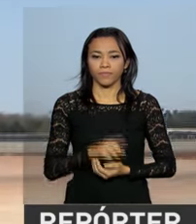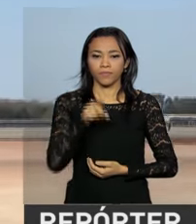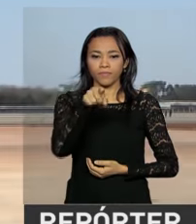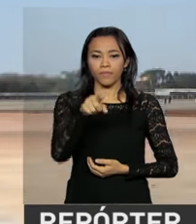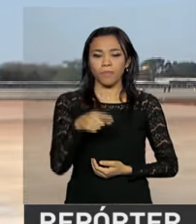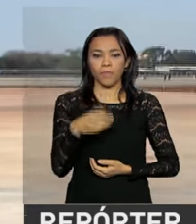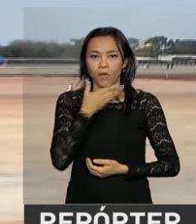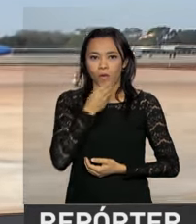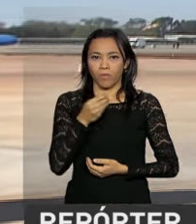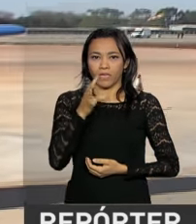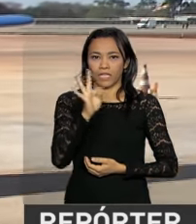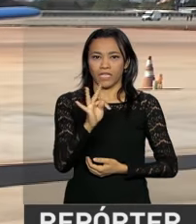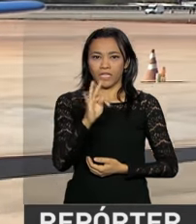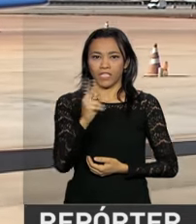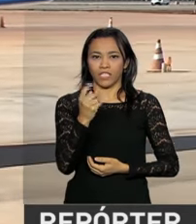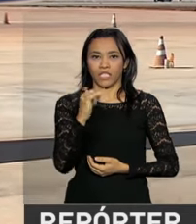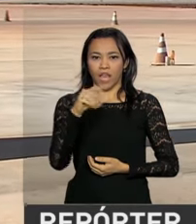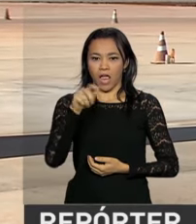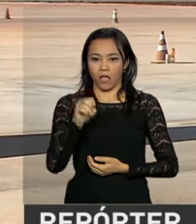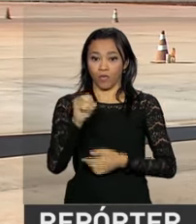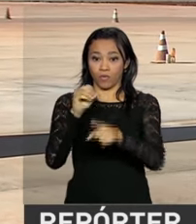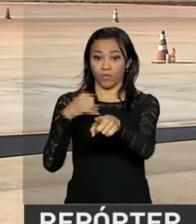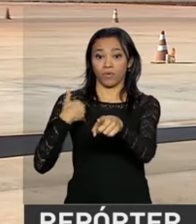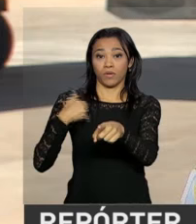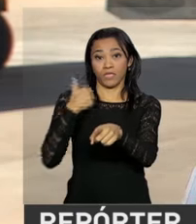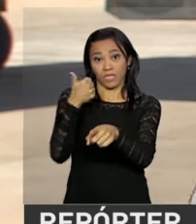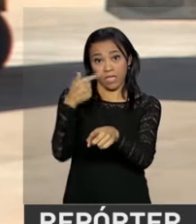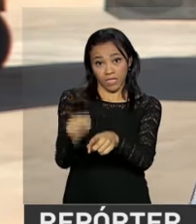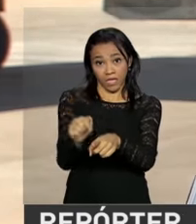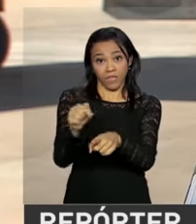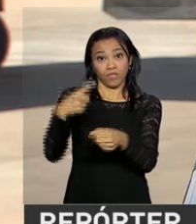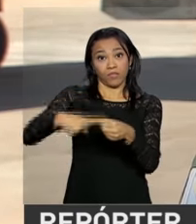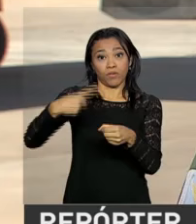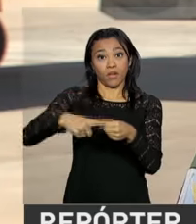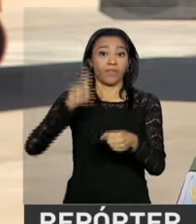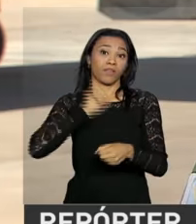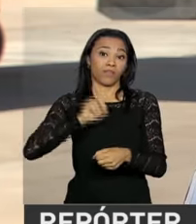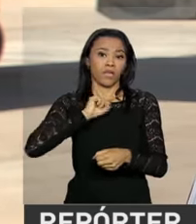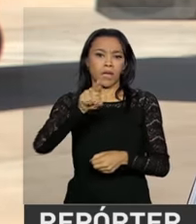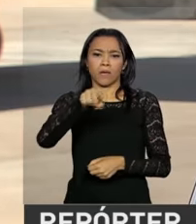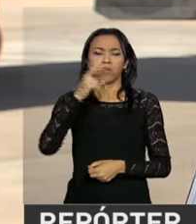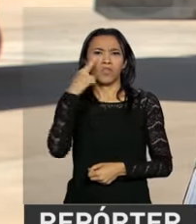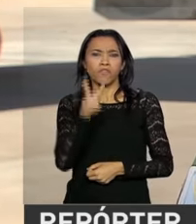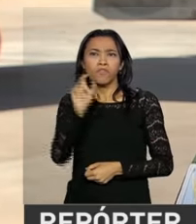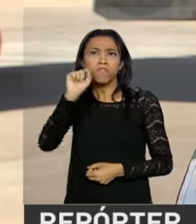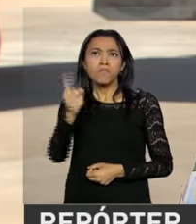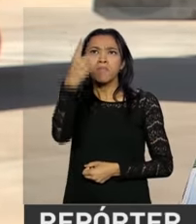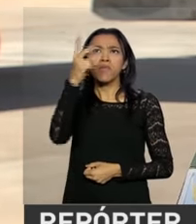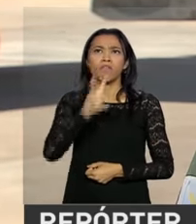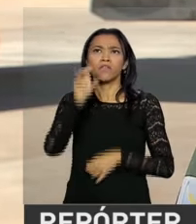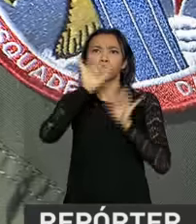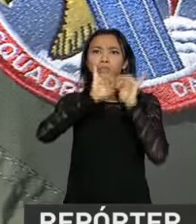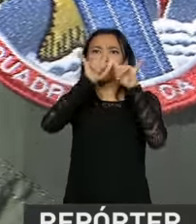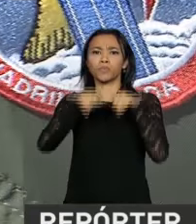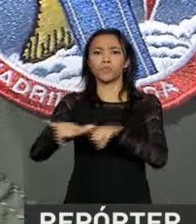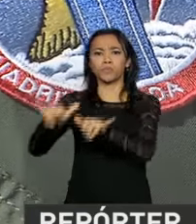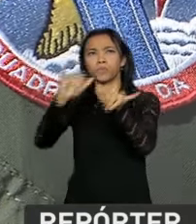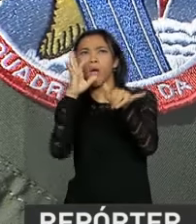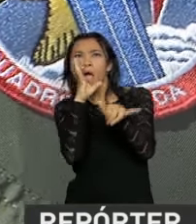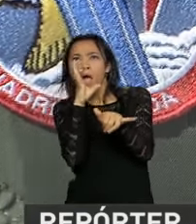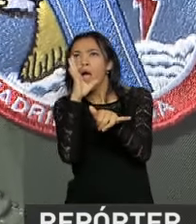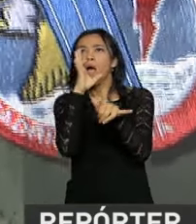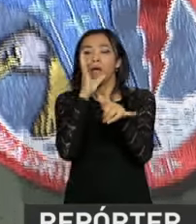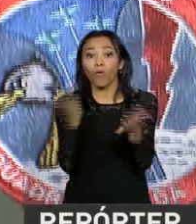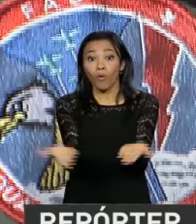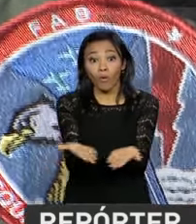Tiago era um menino de 17 anos em Barbacena, Minas Gerais, quando viu a Esquadrilha da Fumaça pela primeira vez. Hoje,